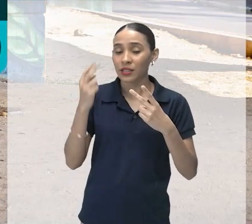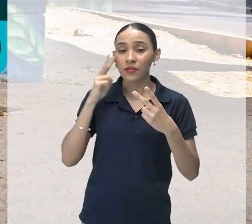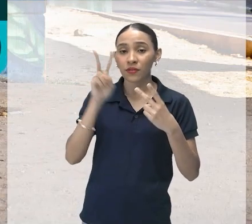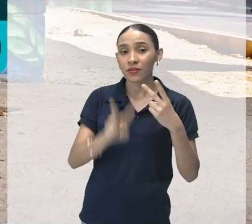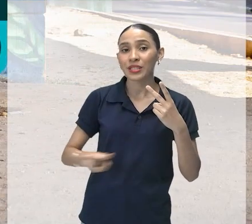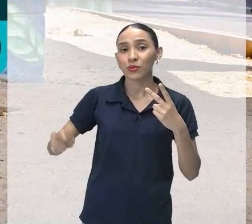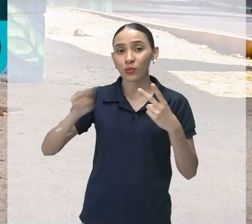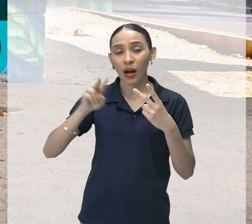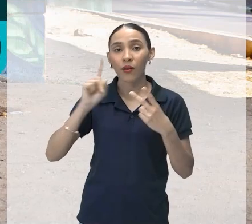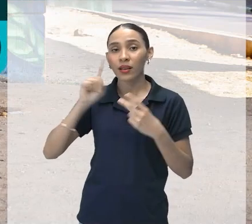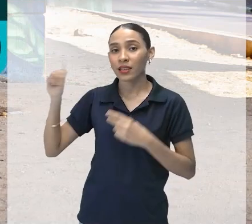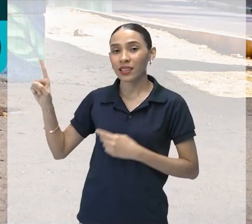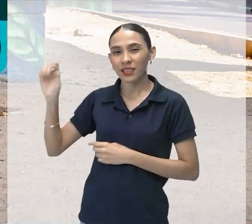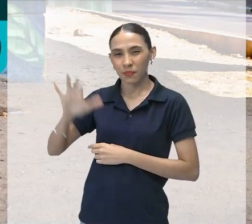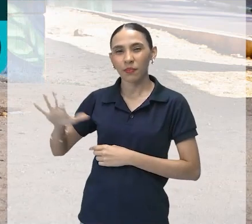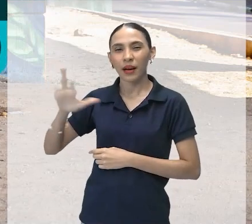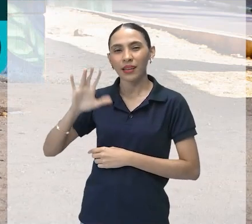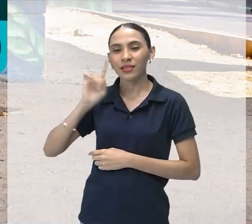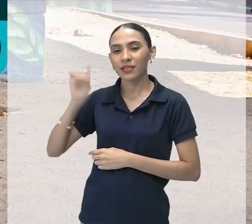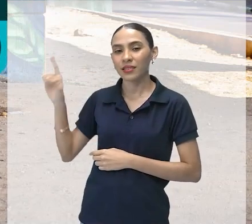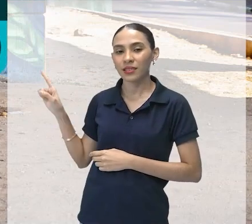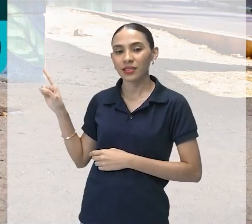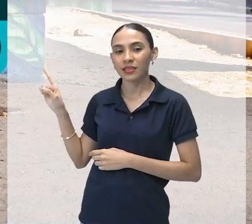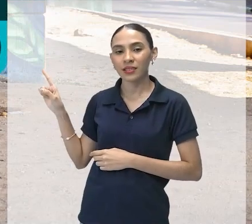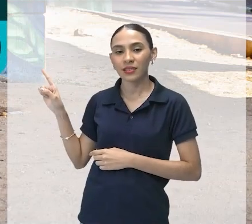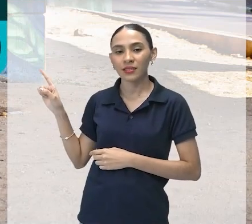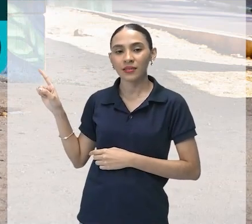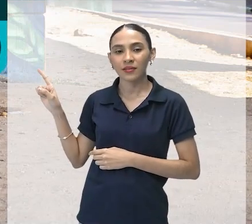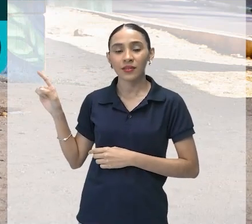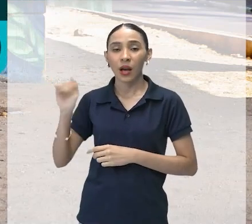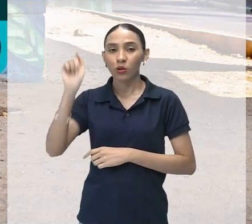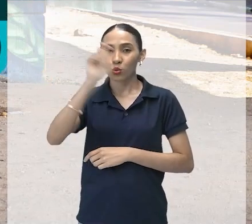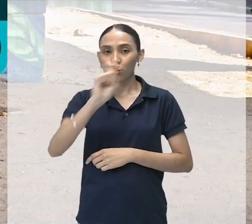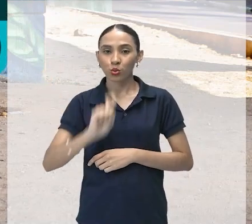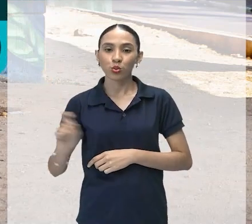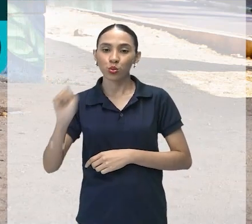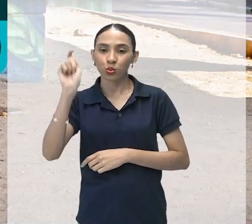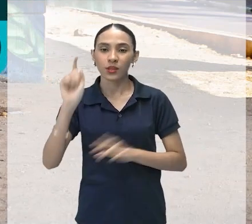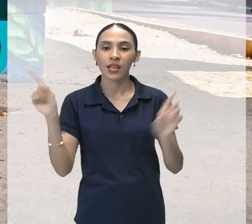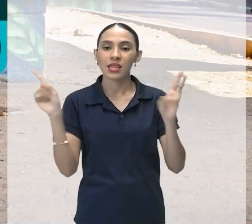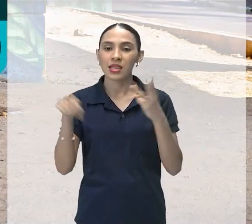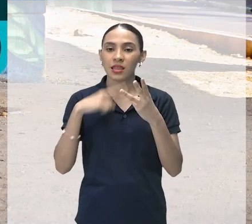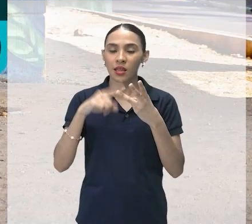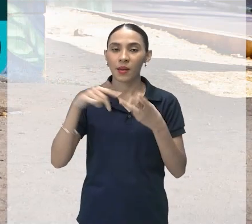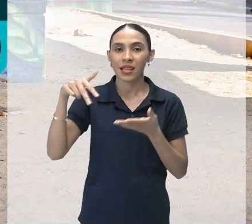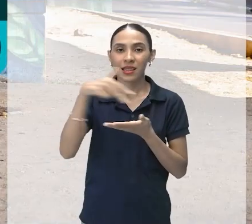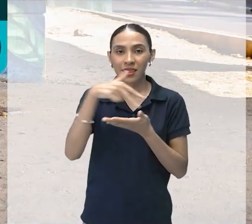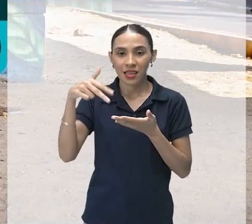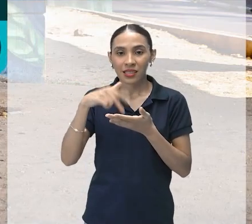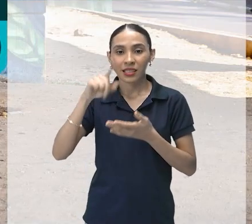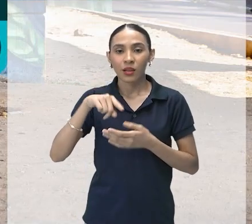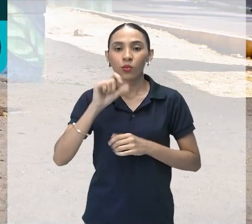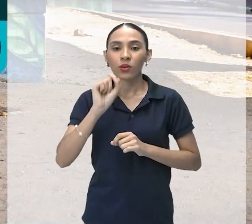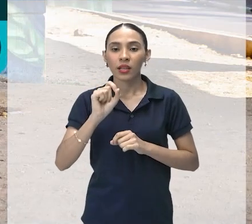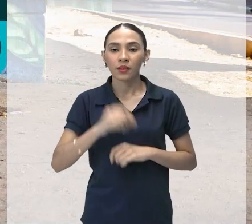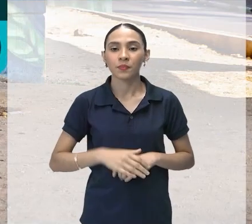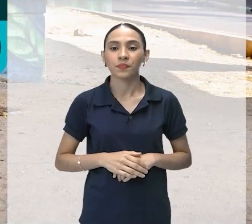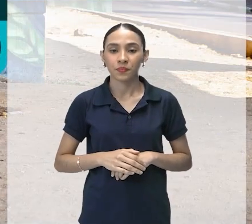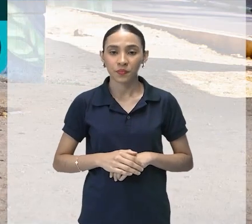como vocês podem ver aqui na parede, ou seja, os grafites, certo? E a dança, que é o break,